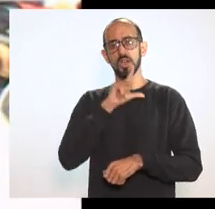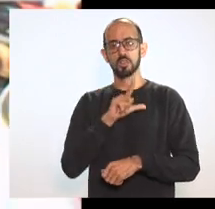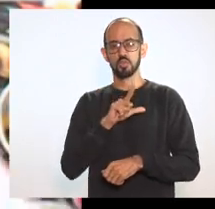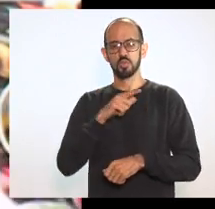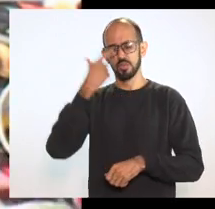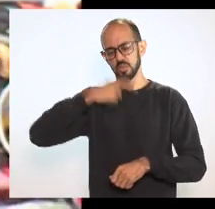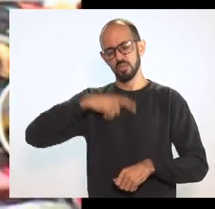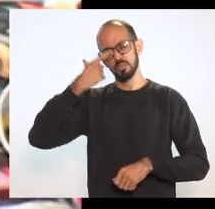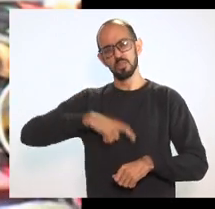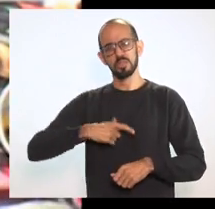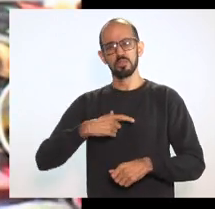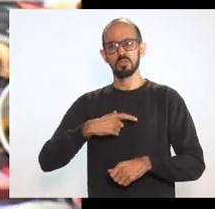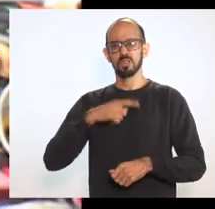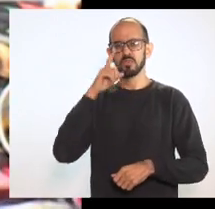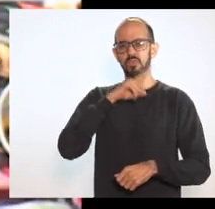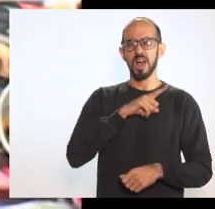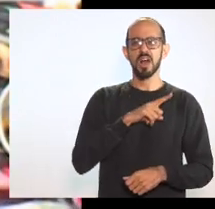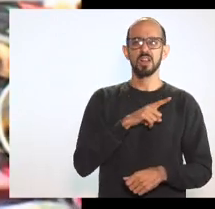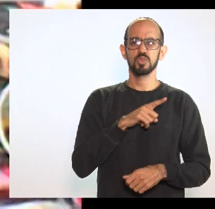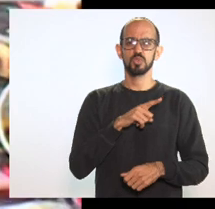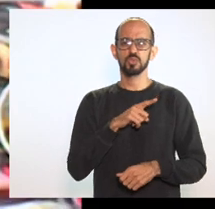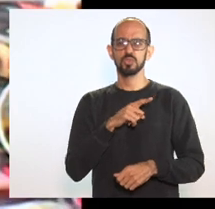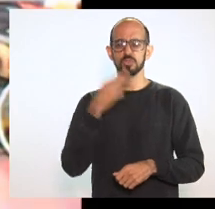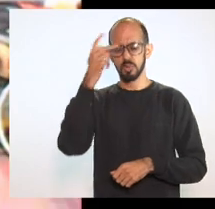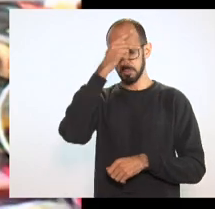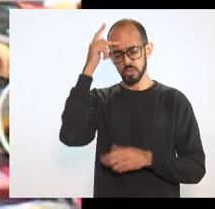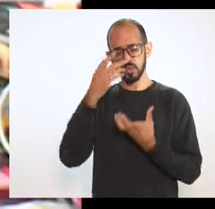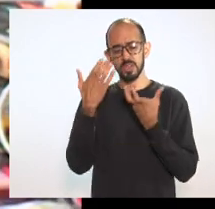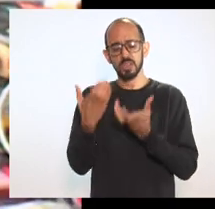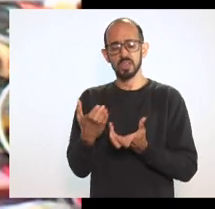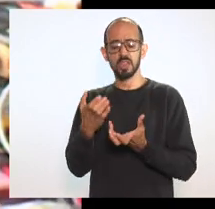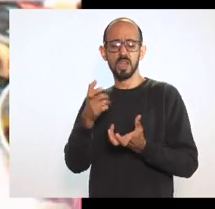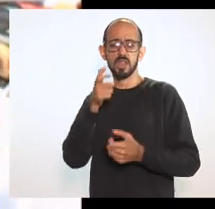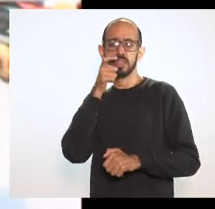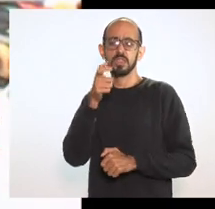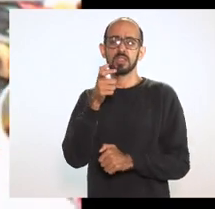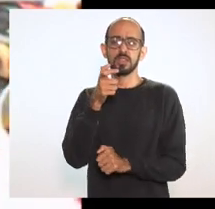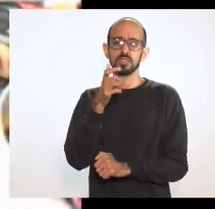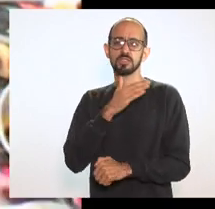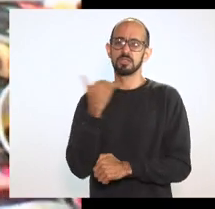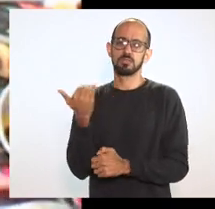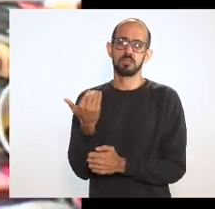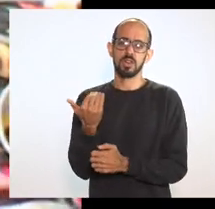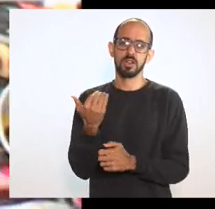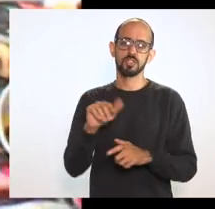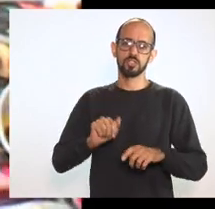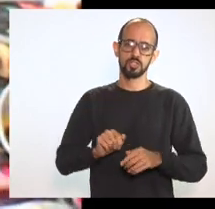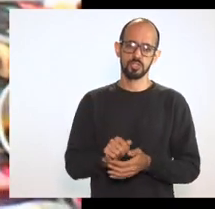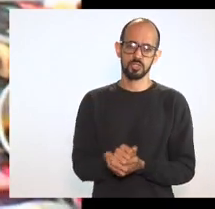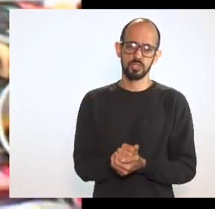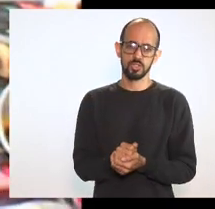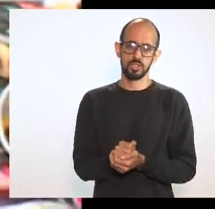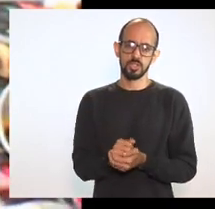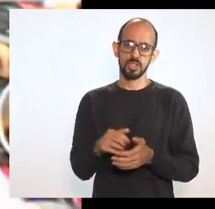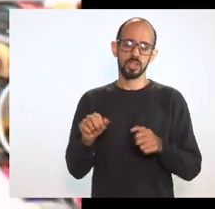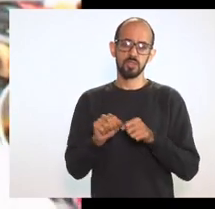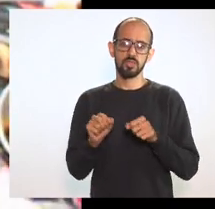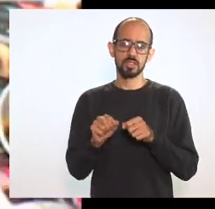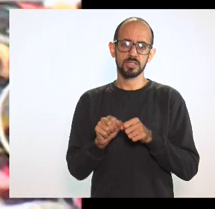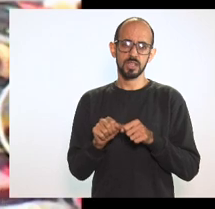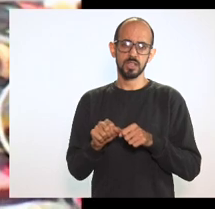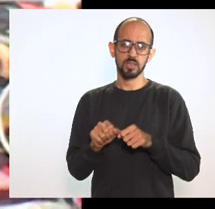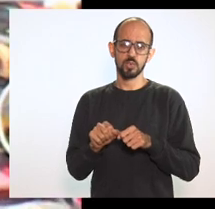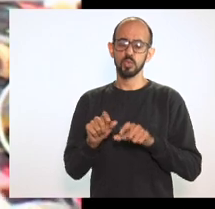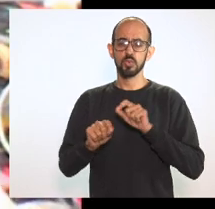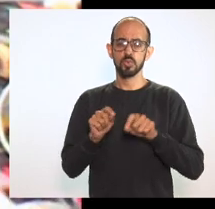comportamento genocida, é um comportamento de alguém que está tomando medidas e boicotando outras que estão levando a população a